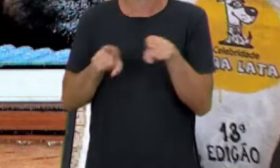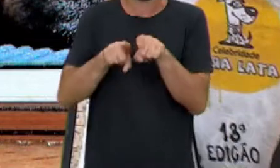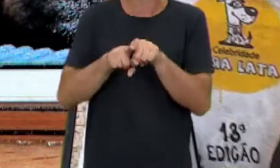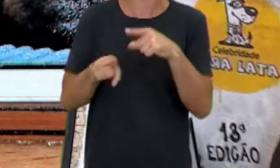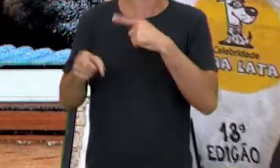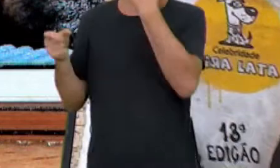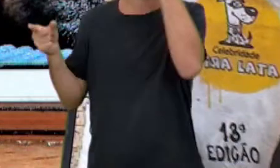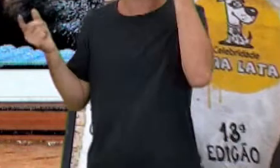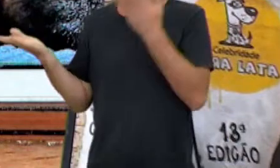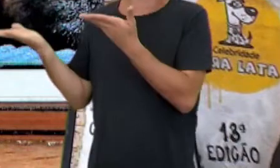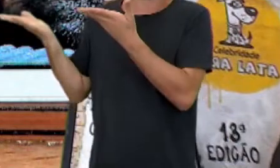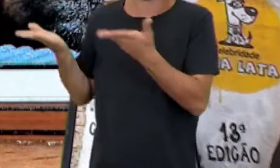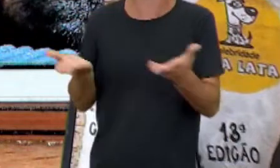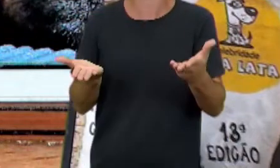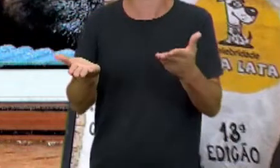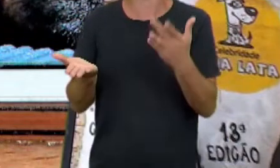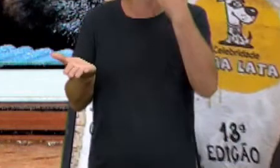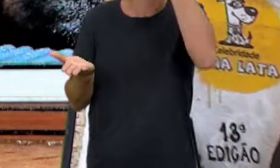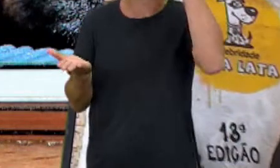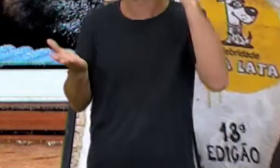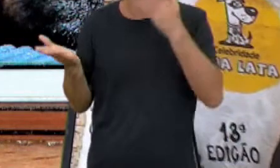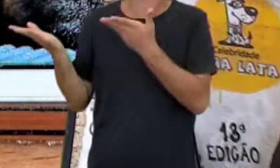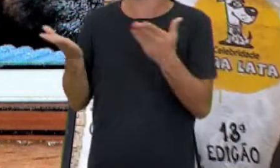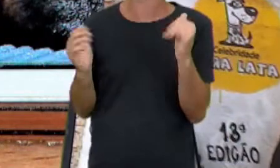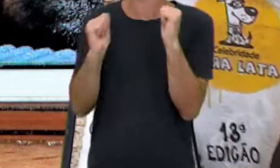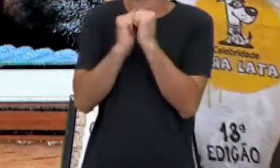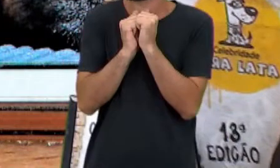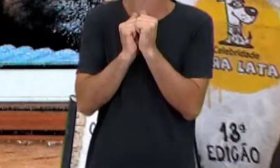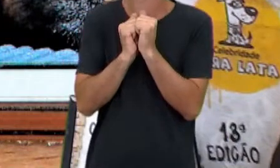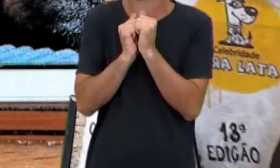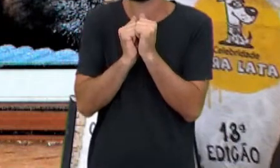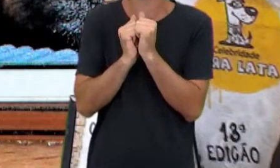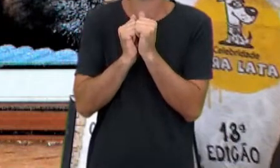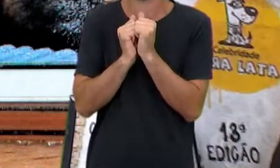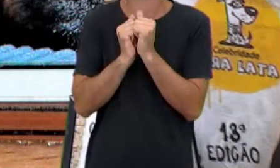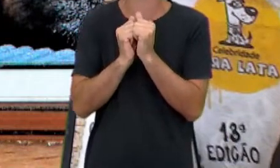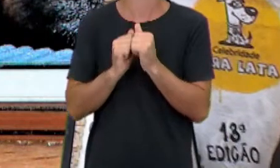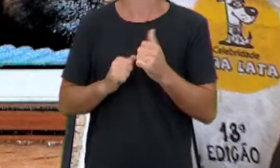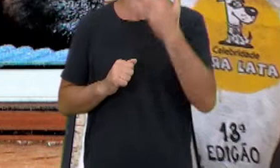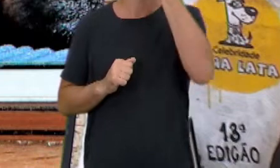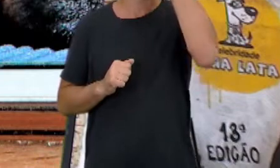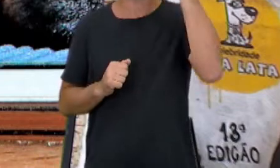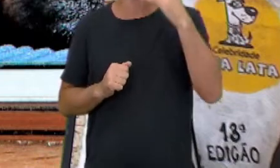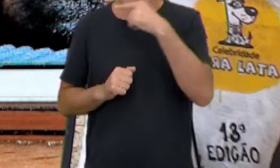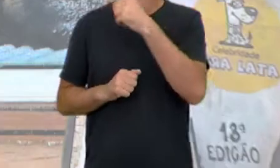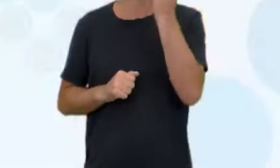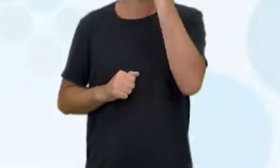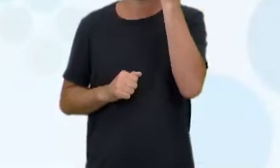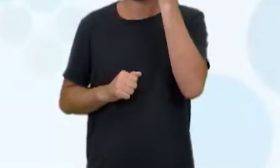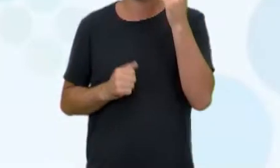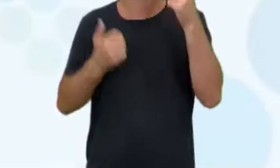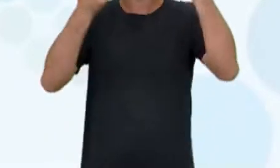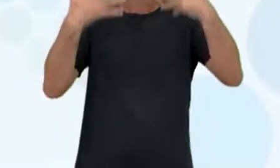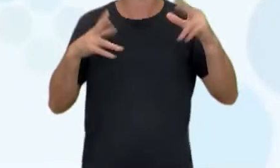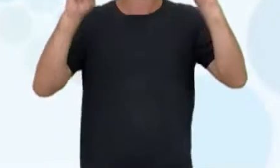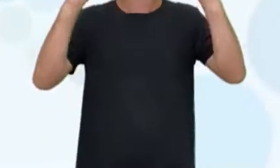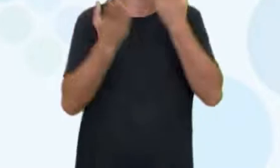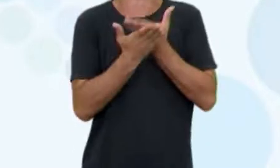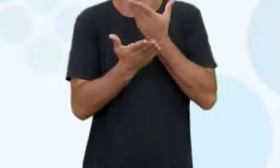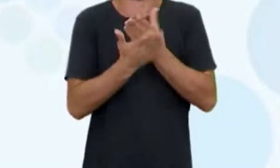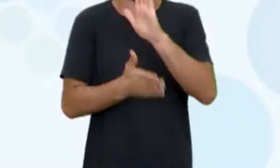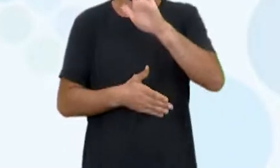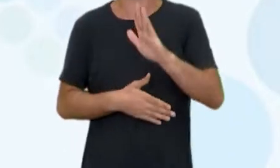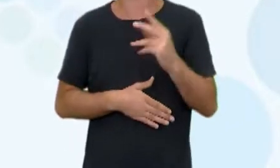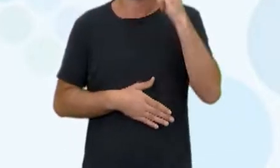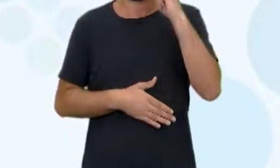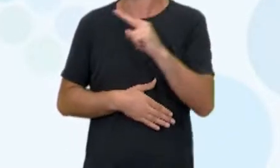convidada para compartilhar com vocês. Mas antes de apresentar aqui a nossa convidada, eu vou fazer a leitura aí da nossa aula. Olha só, criação e